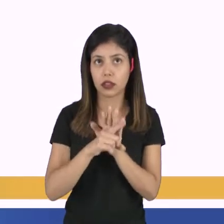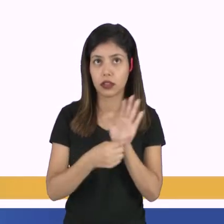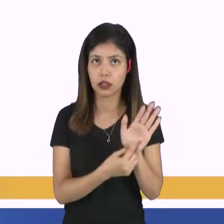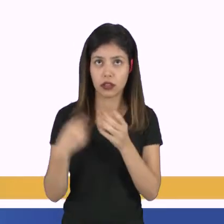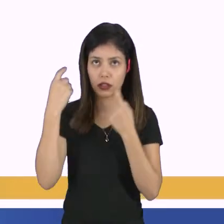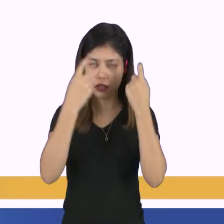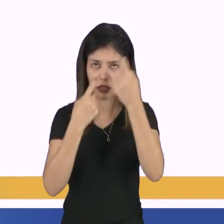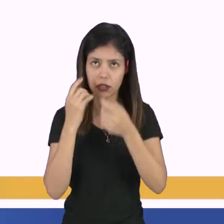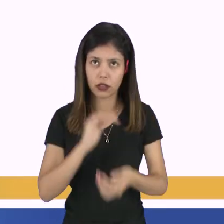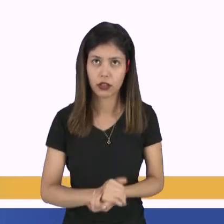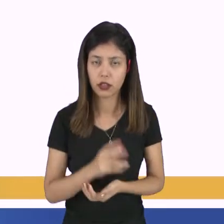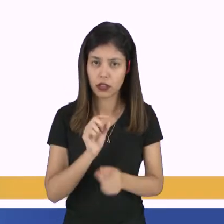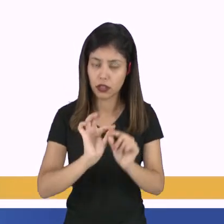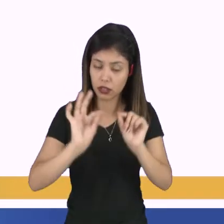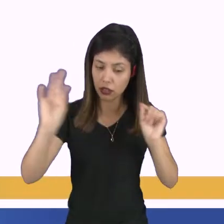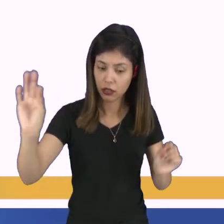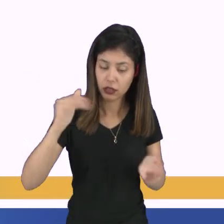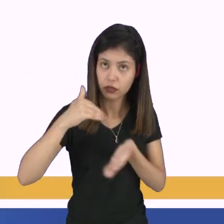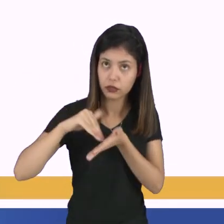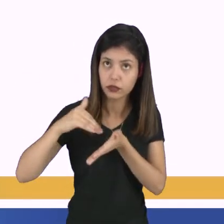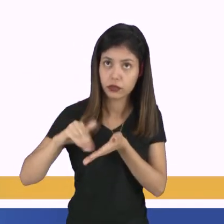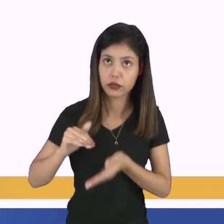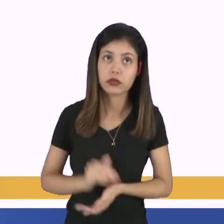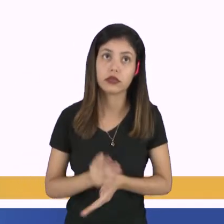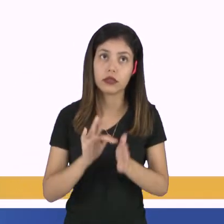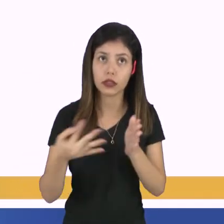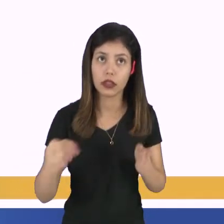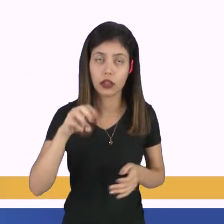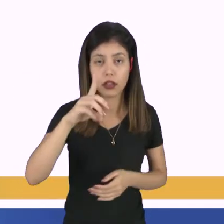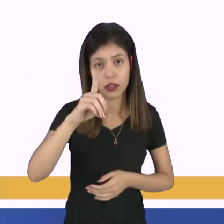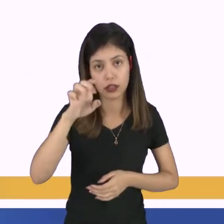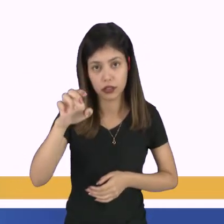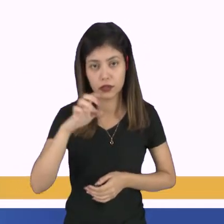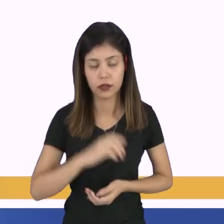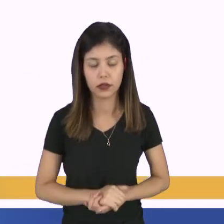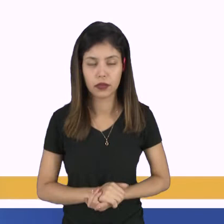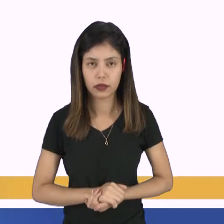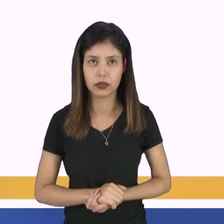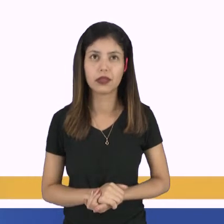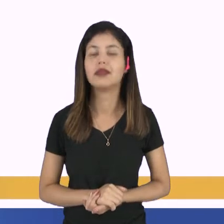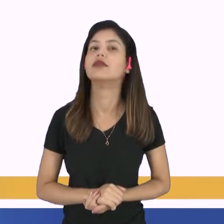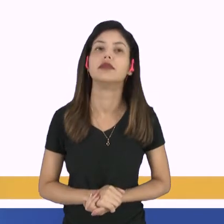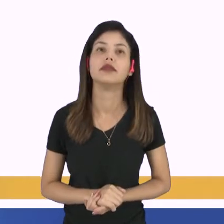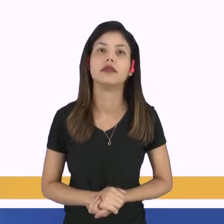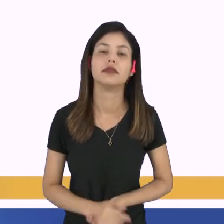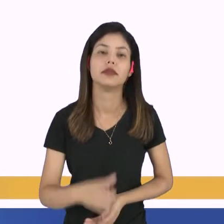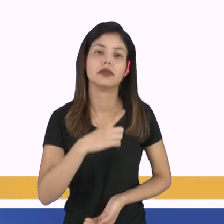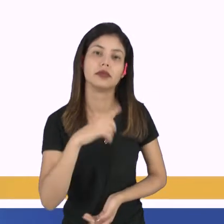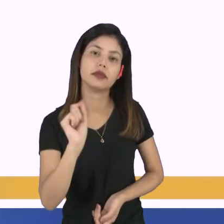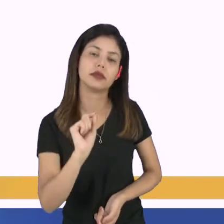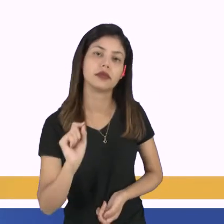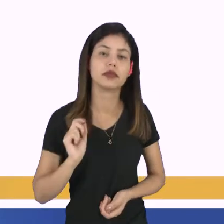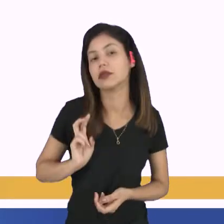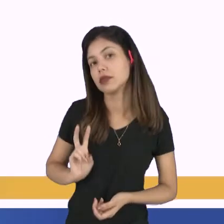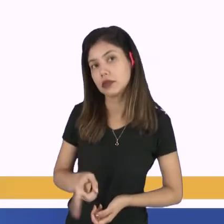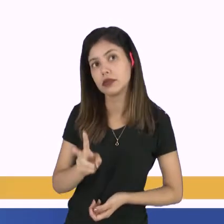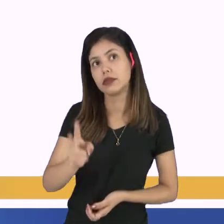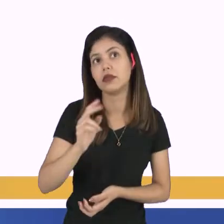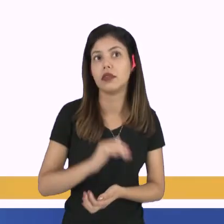que expressa a medida da área do escritório em função da medida de DE. Então, gente,